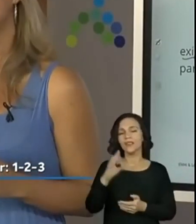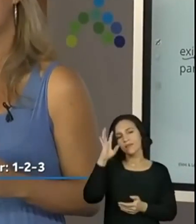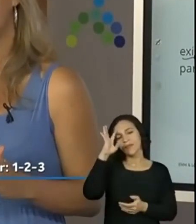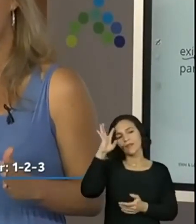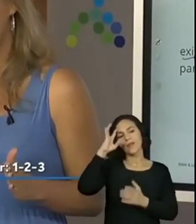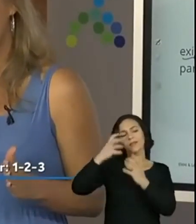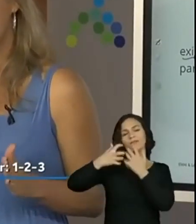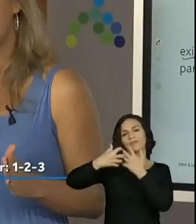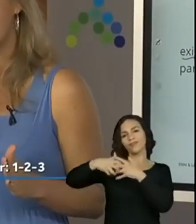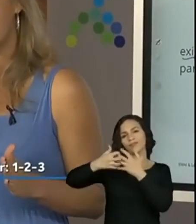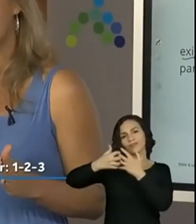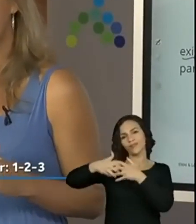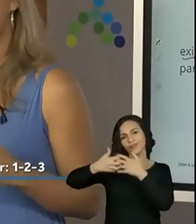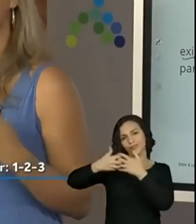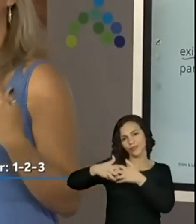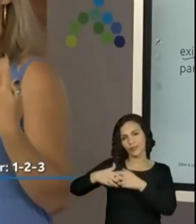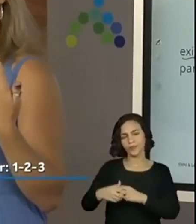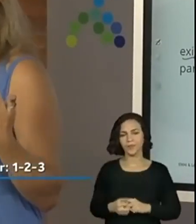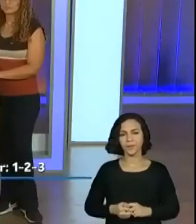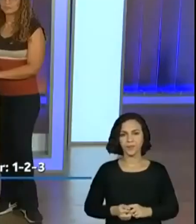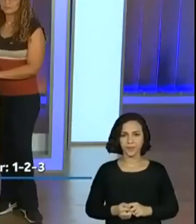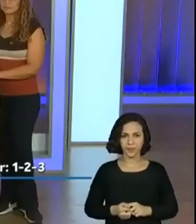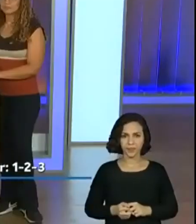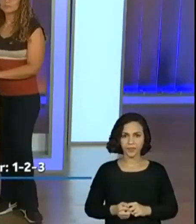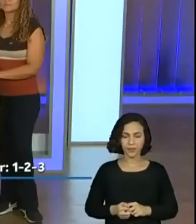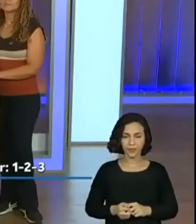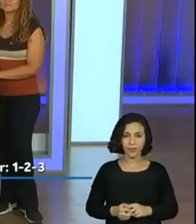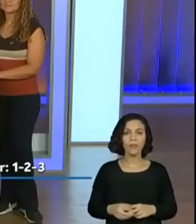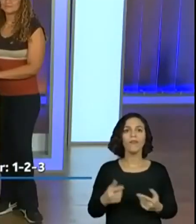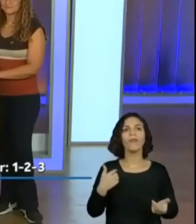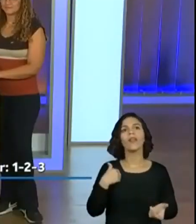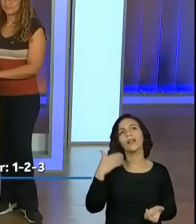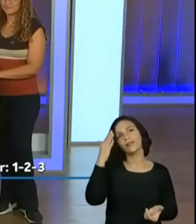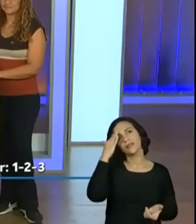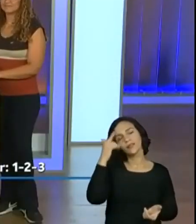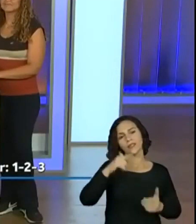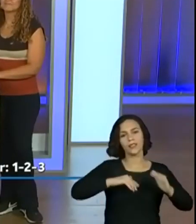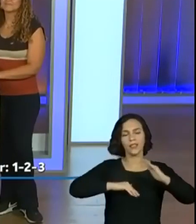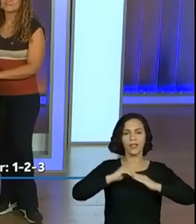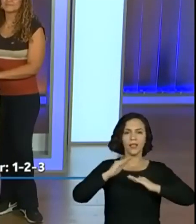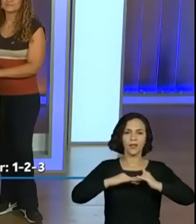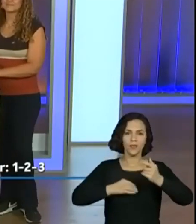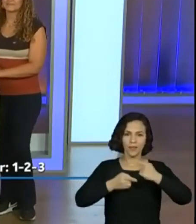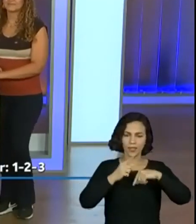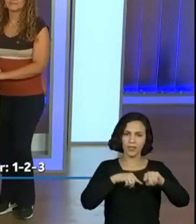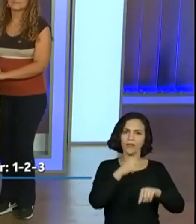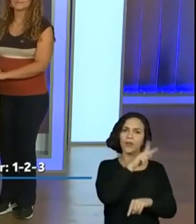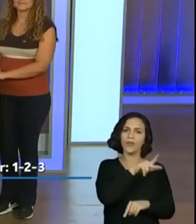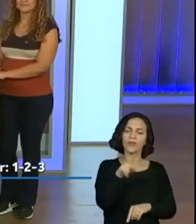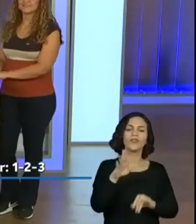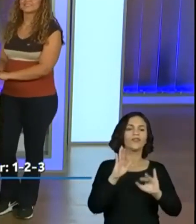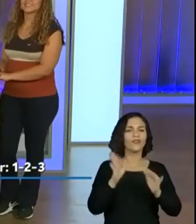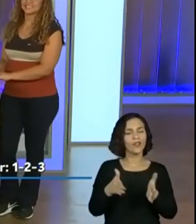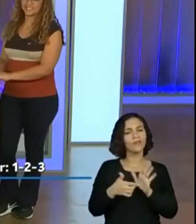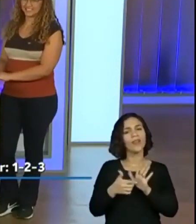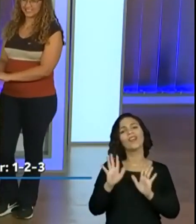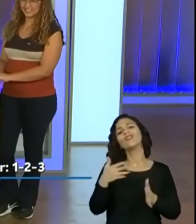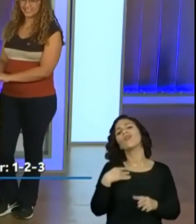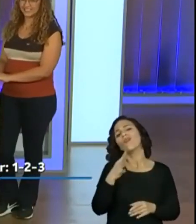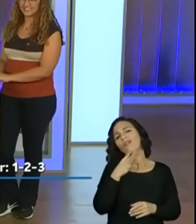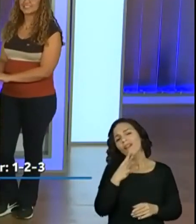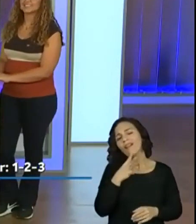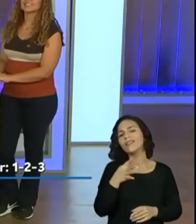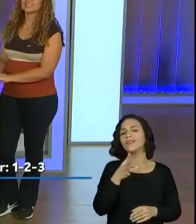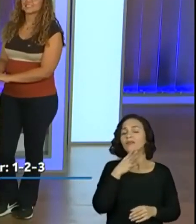e entendendo tudo isso mesmo. Eu sei que é uma habilidade que já vem sendo trabalhada, vai ter criança que vai falar, já